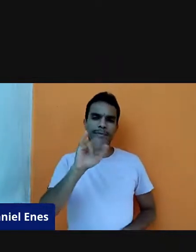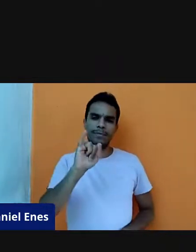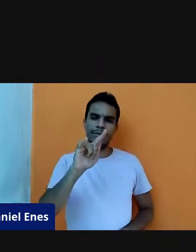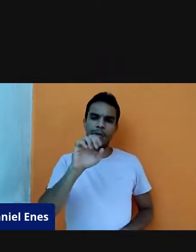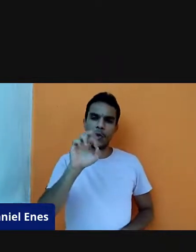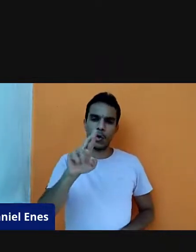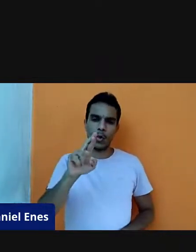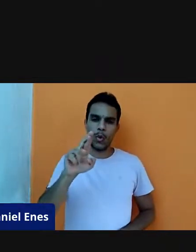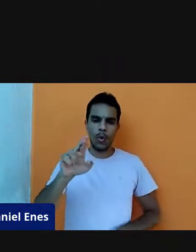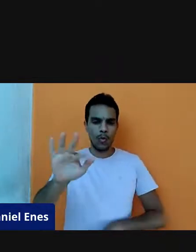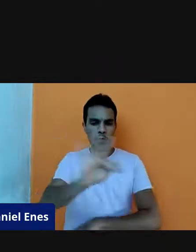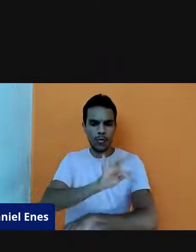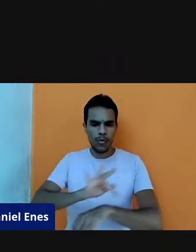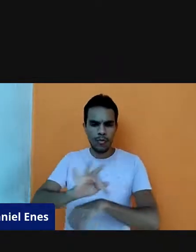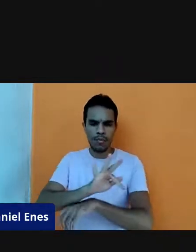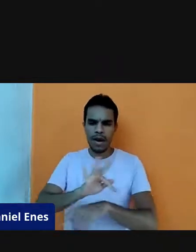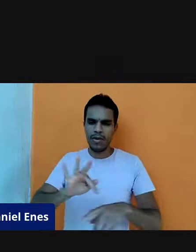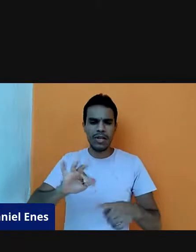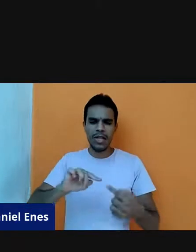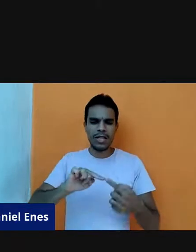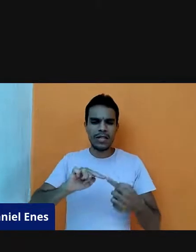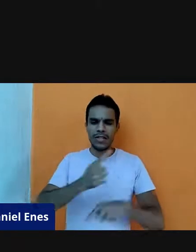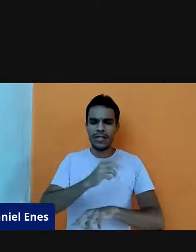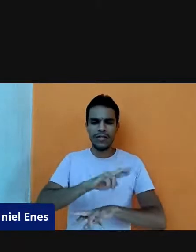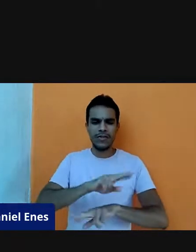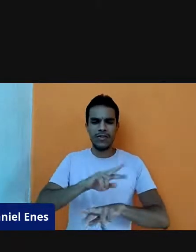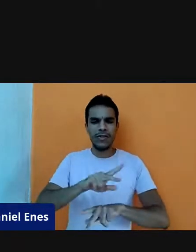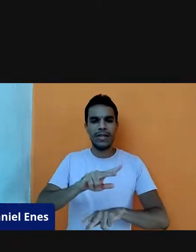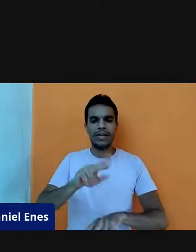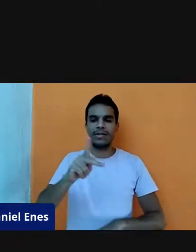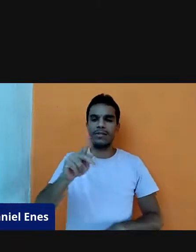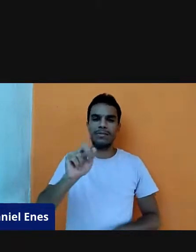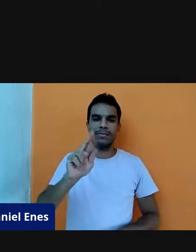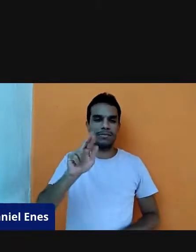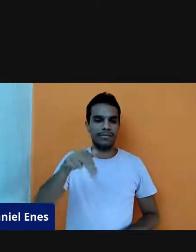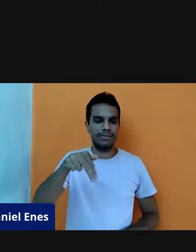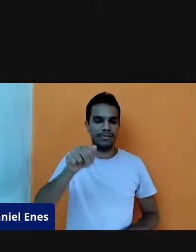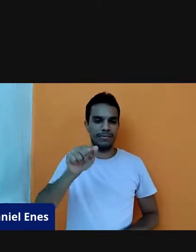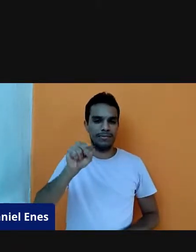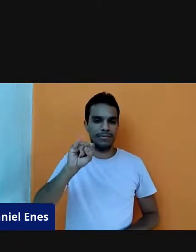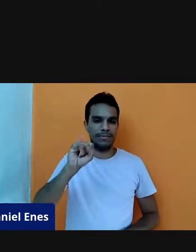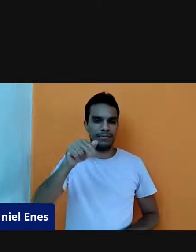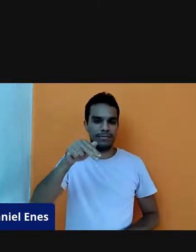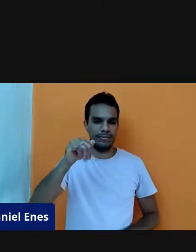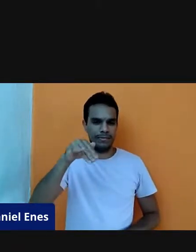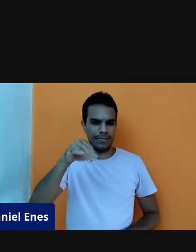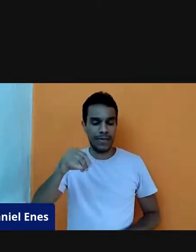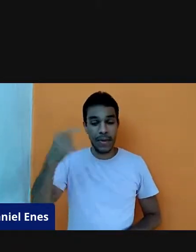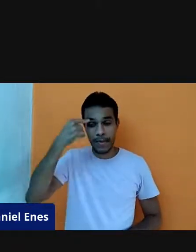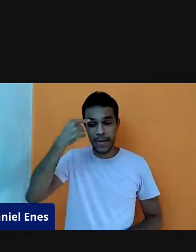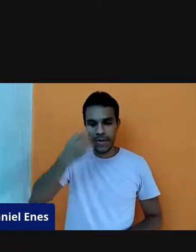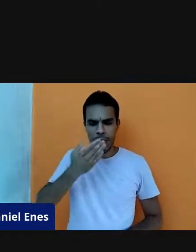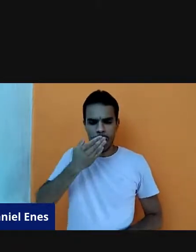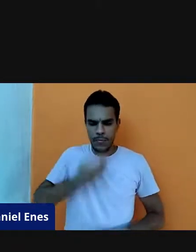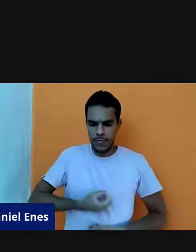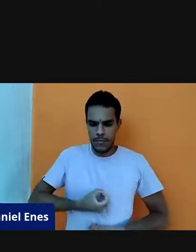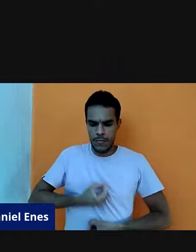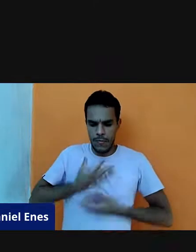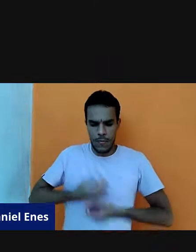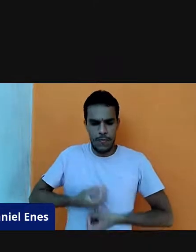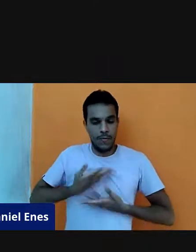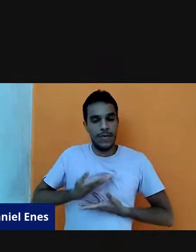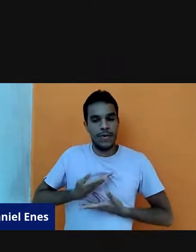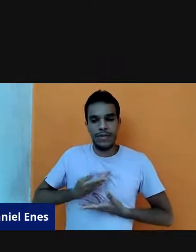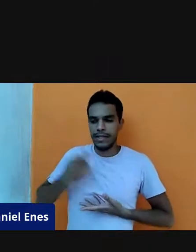do parnasianismo, né? Métrica, rima. Rigor formal pensando na forma mesmo do poema. João Cabral vai dizer em muitas de